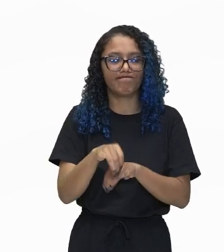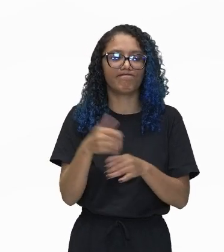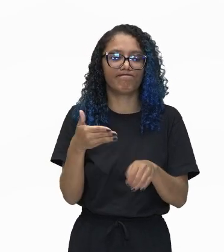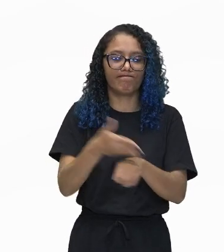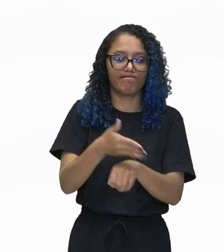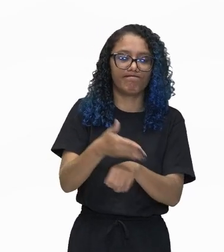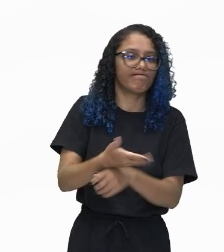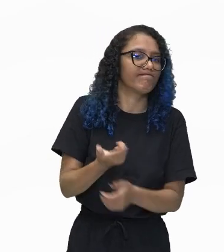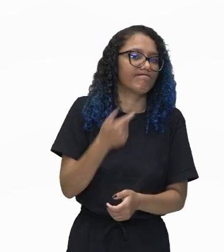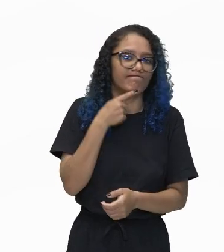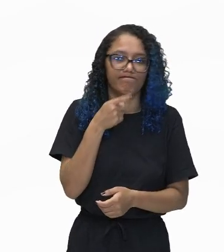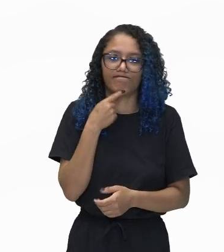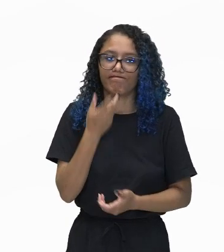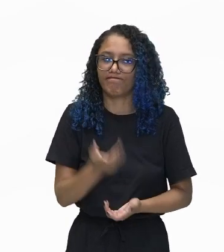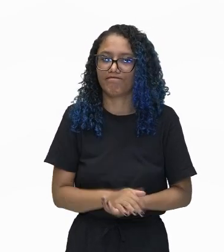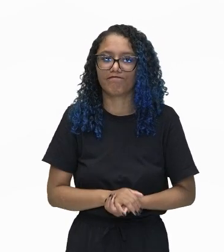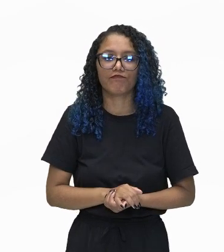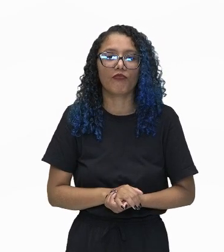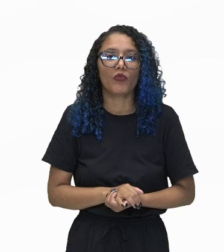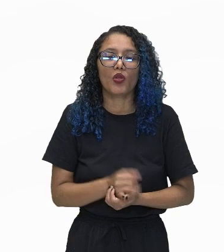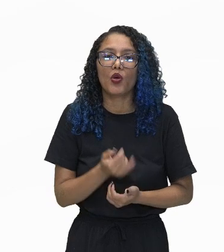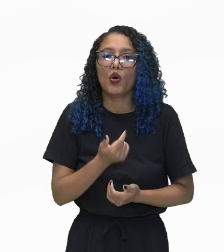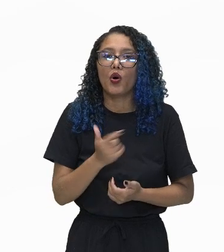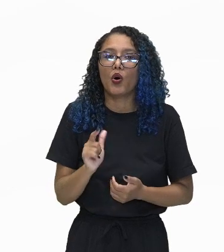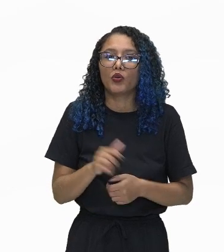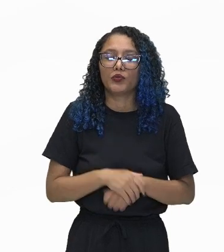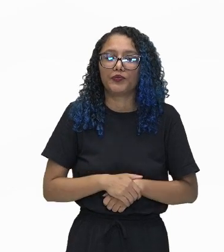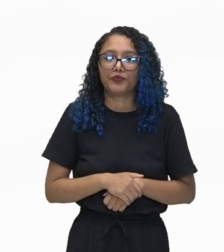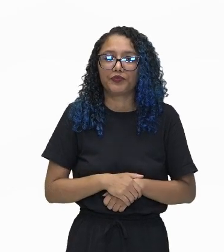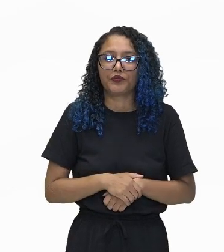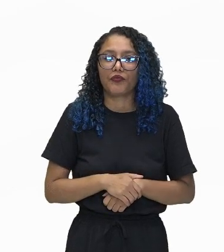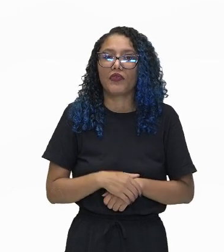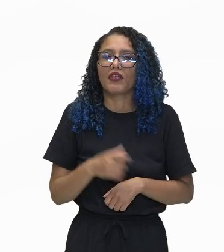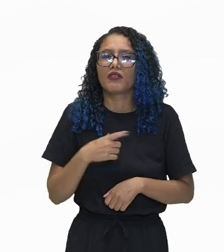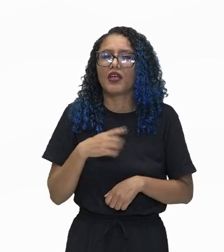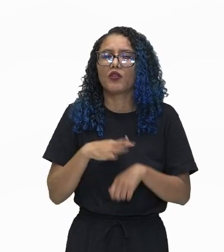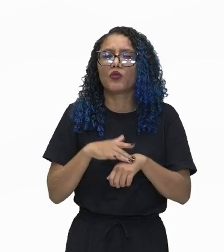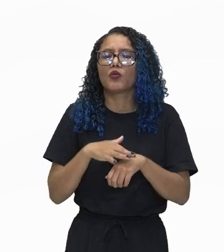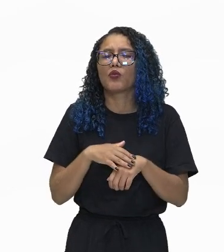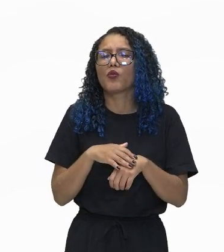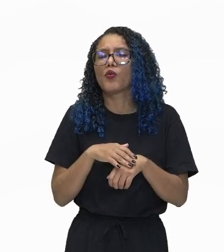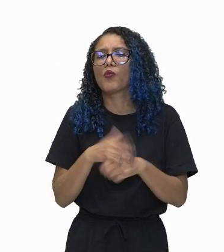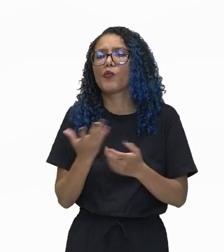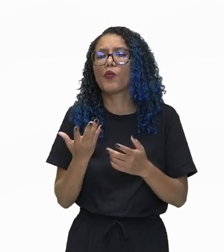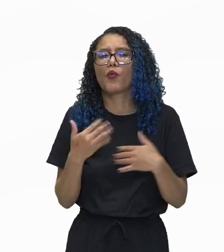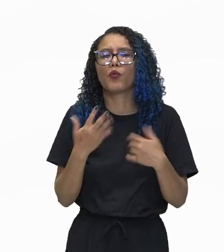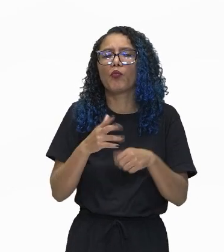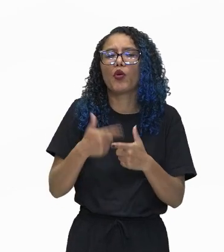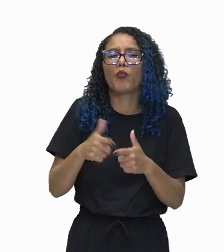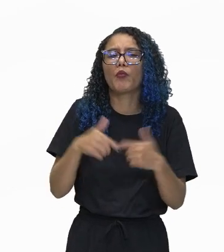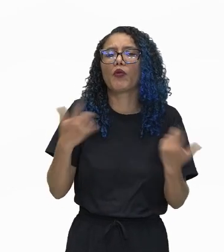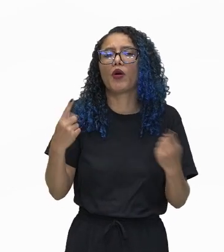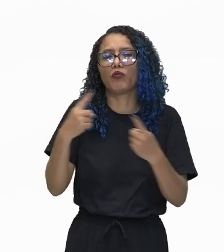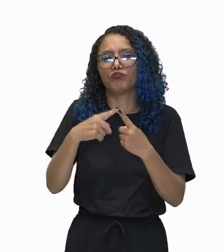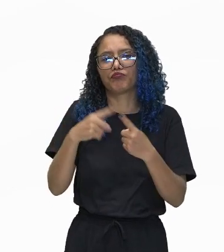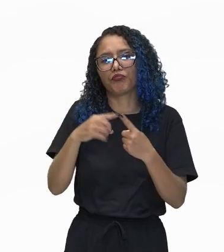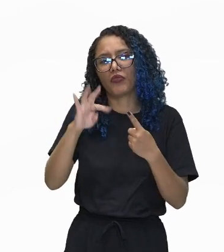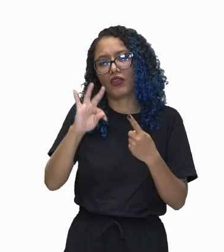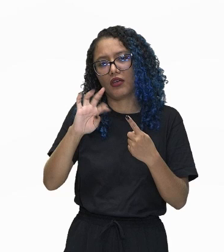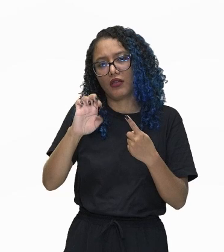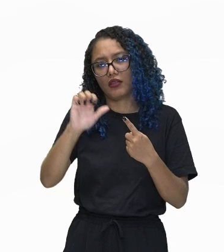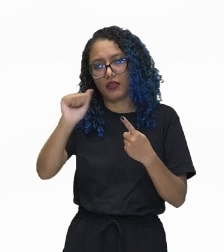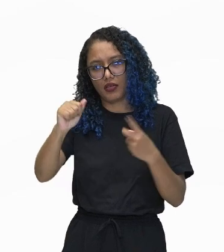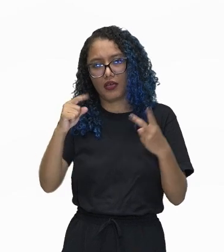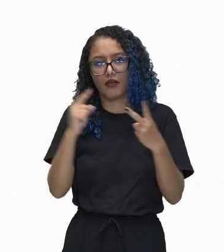então, ao próximo índice. Dentre os mais comuns, há 4. Transtornos de estresse agudo, que é o TEA, transtorno